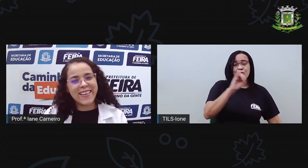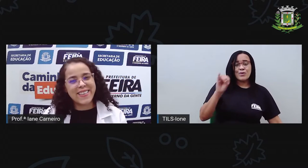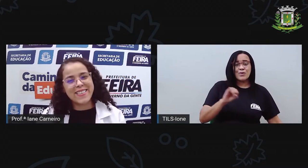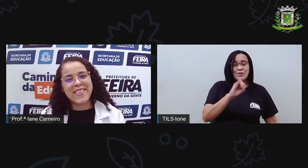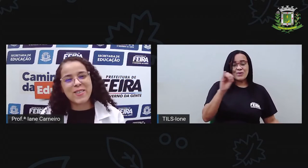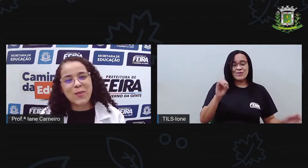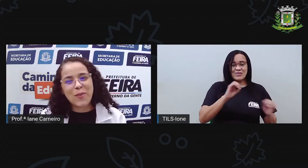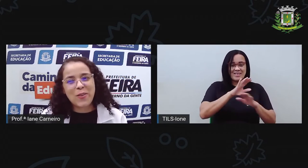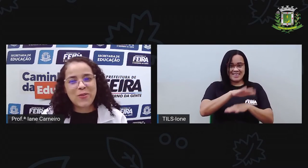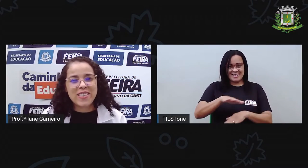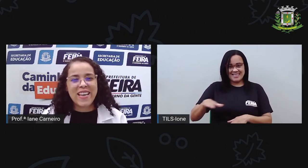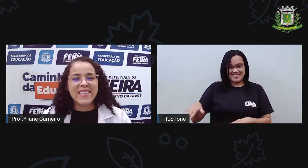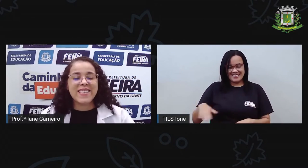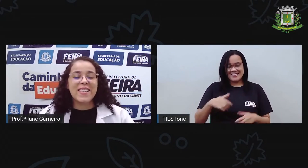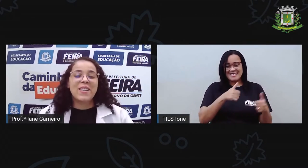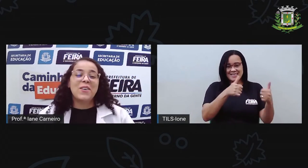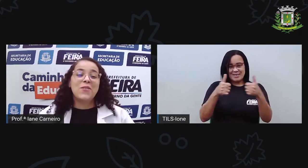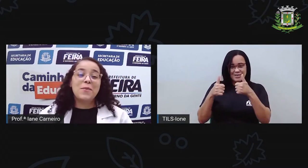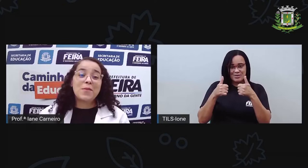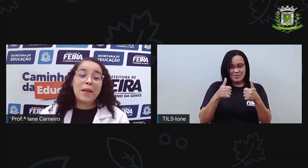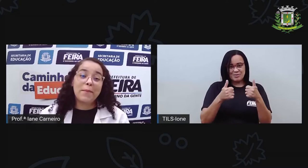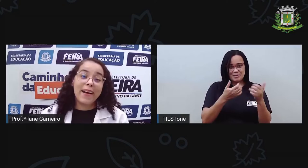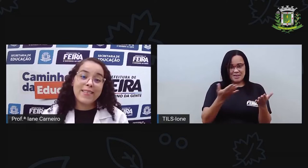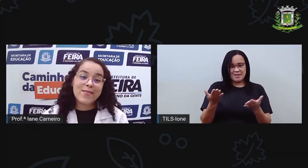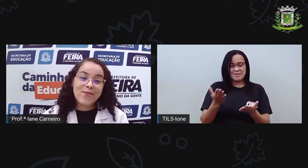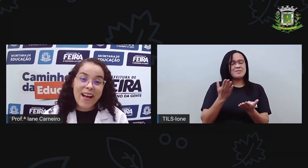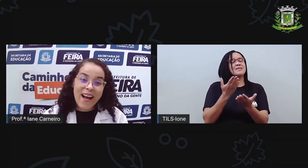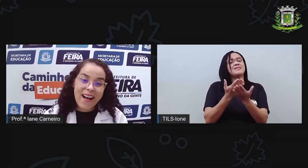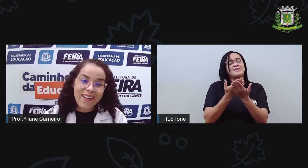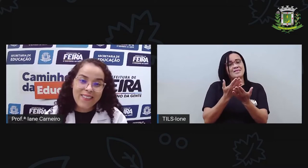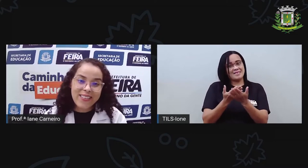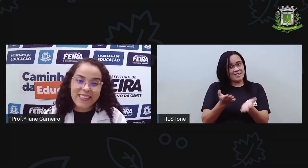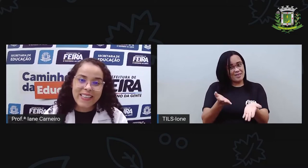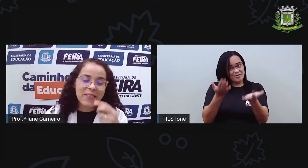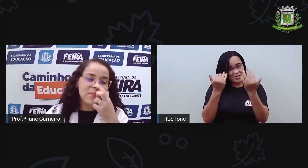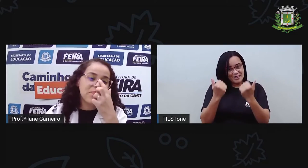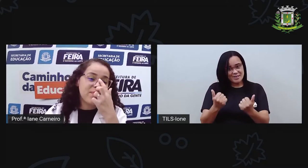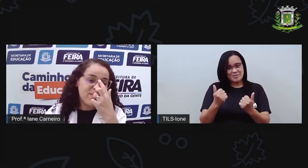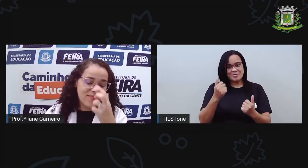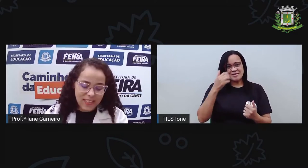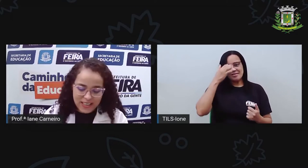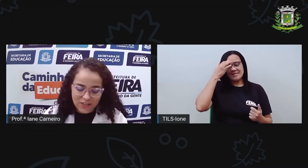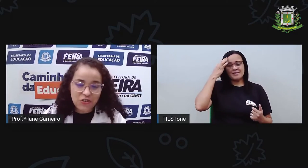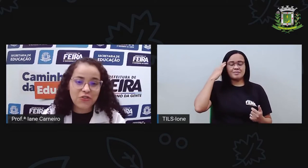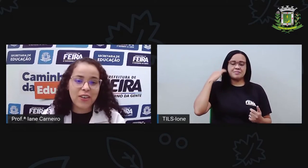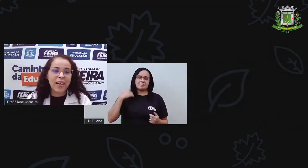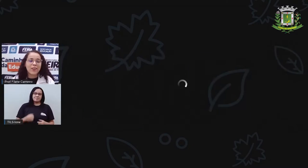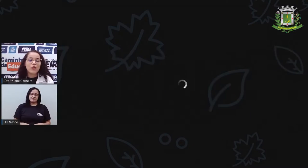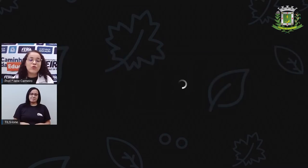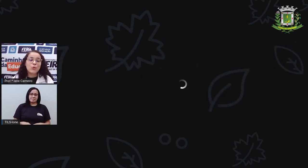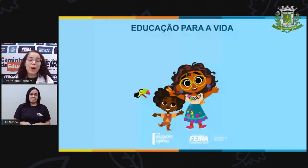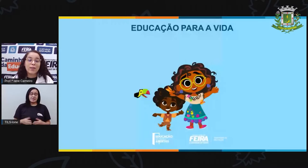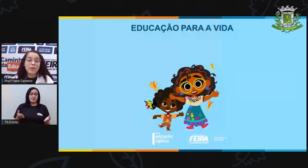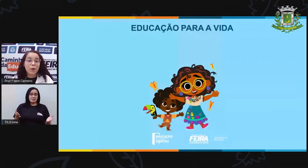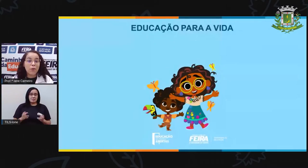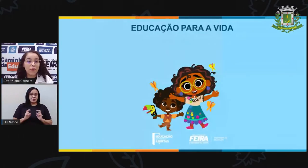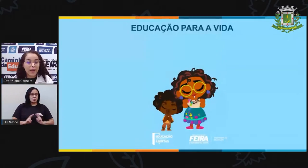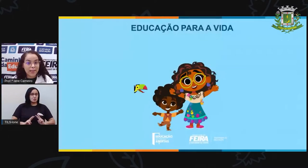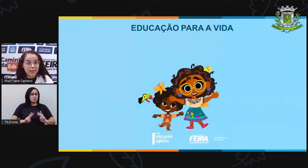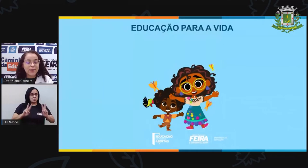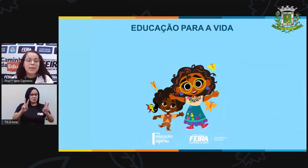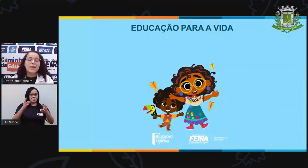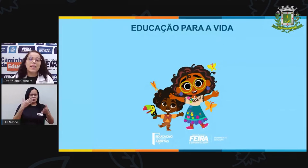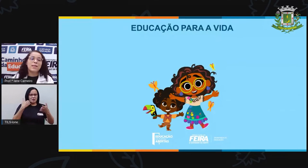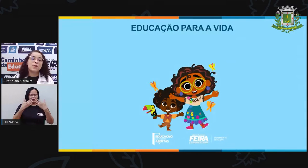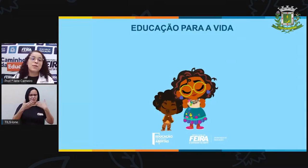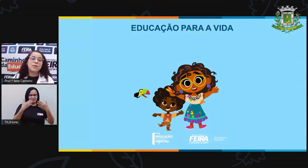Olá, crianças, tudo bem com vocês? Vamos para mais uma aula, né? E a gente vai continuar nossa